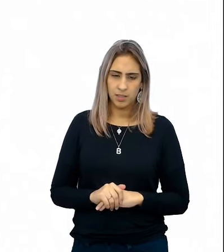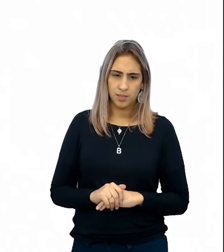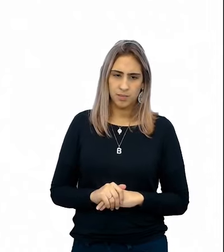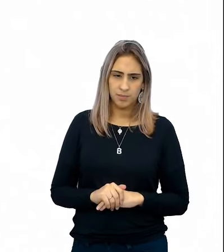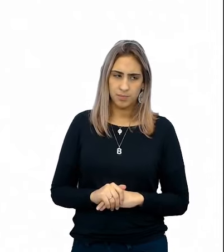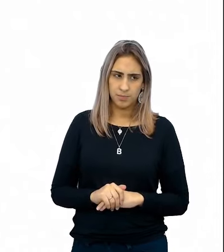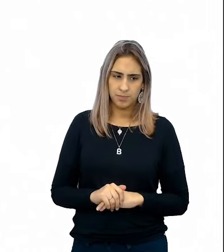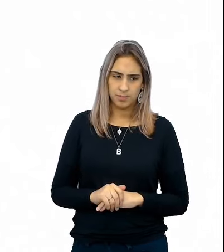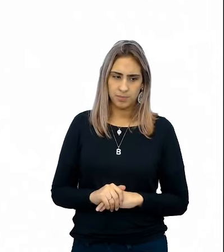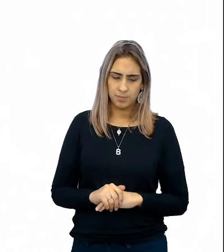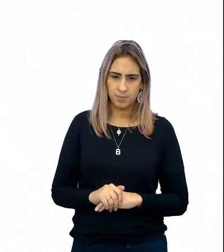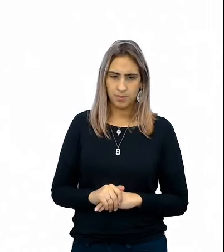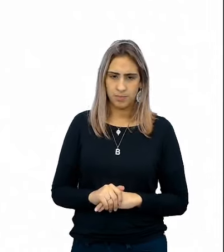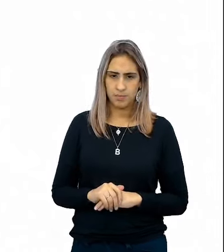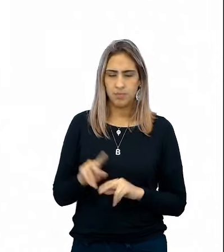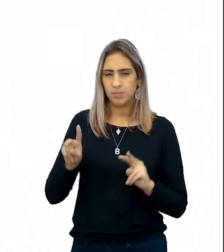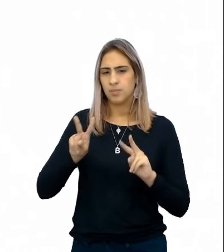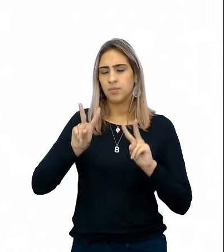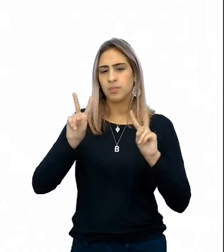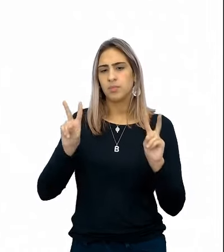então. Sugestão.